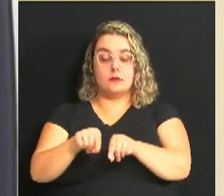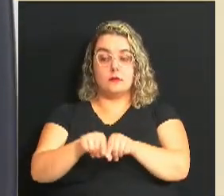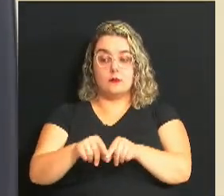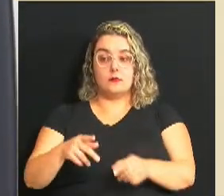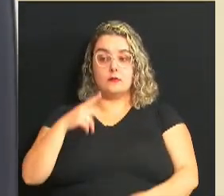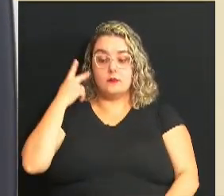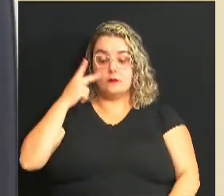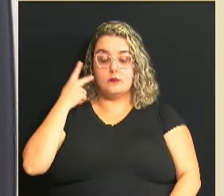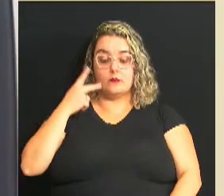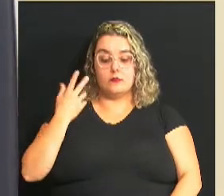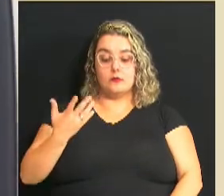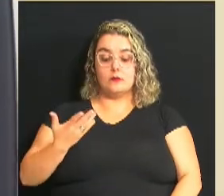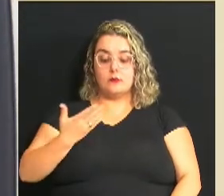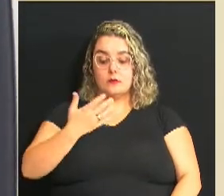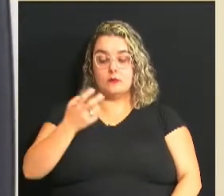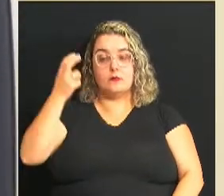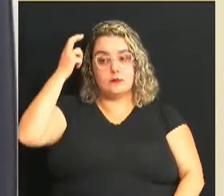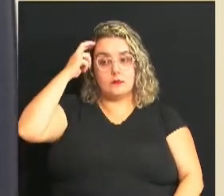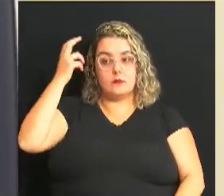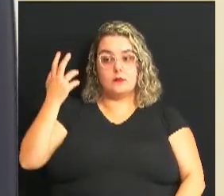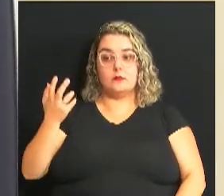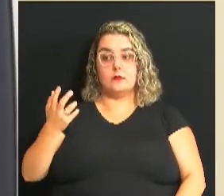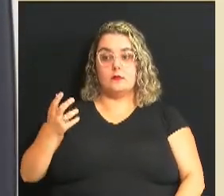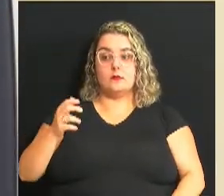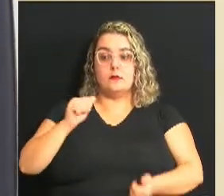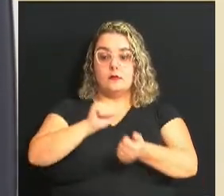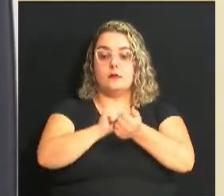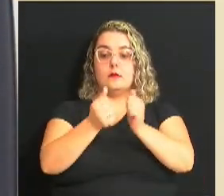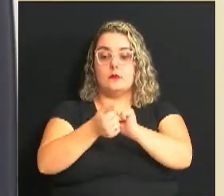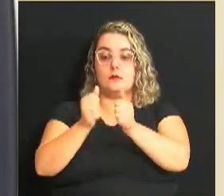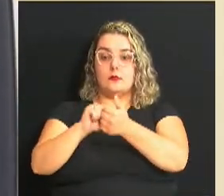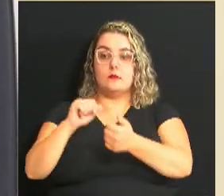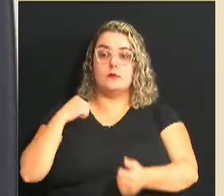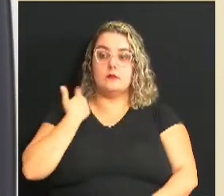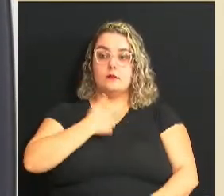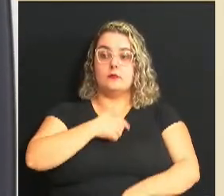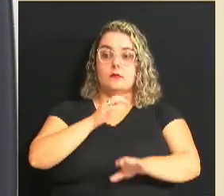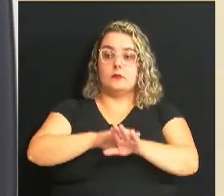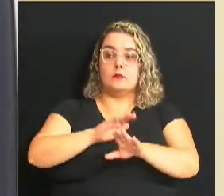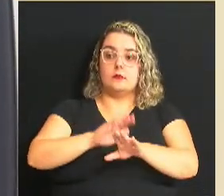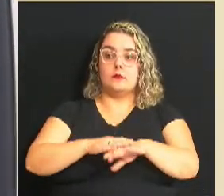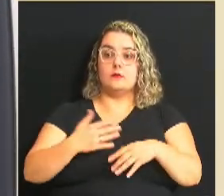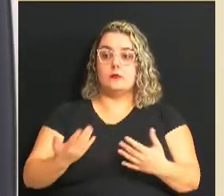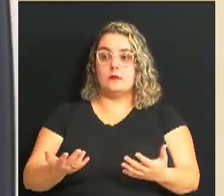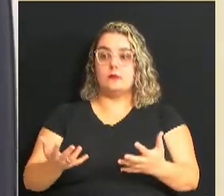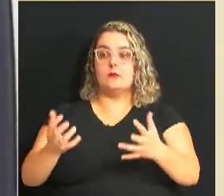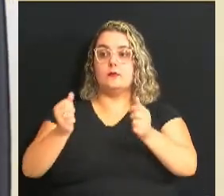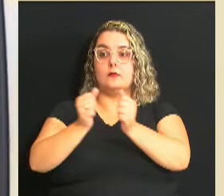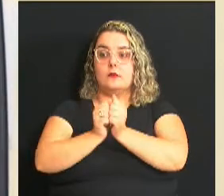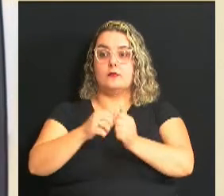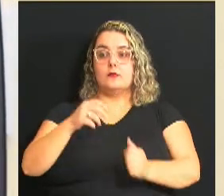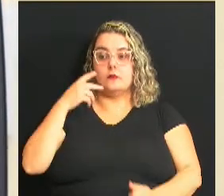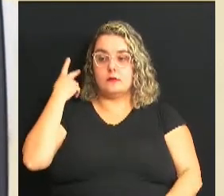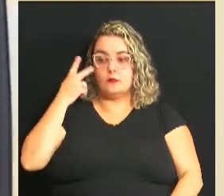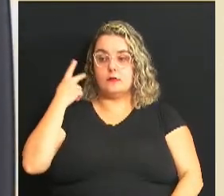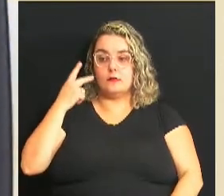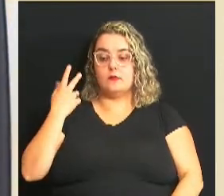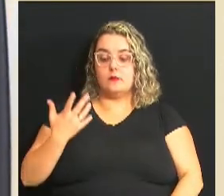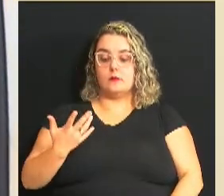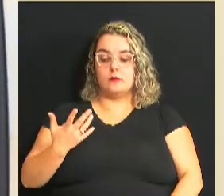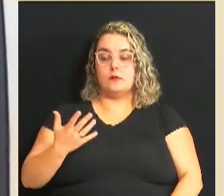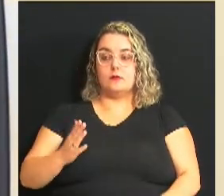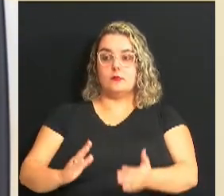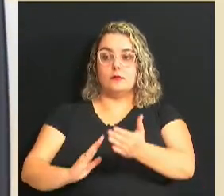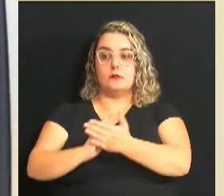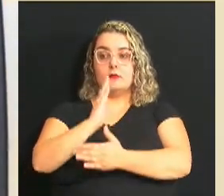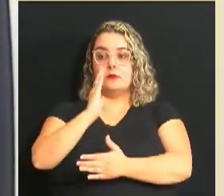né? Então, a gente tem que sempre encaixar as nossas ações para que ela esteja alinhada com a política aprovada, a política